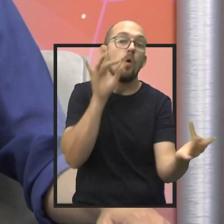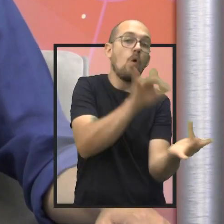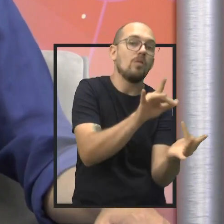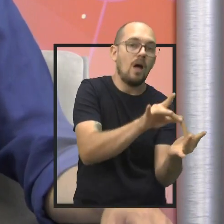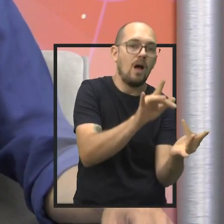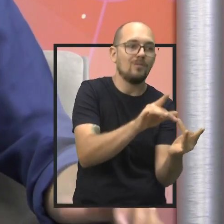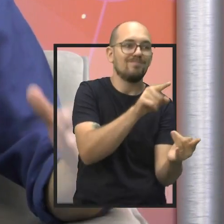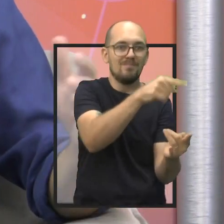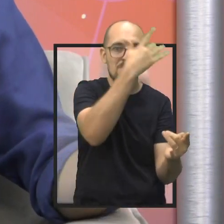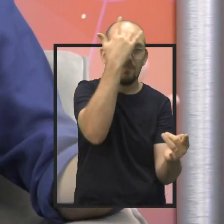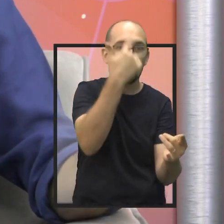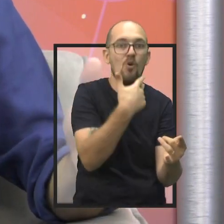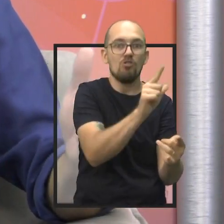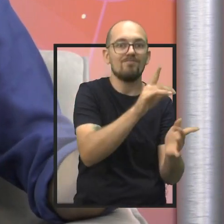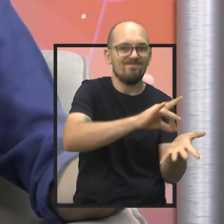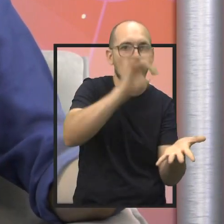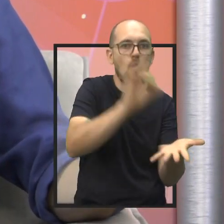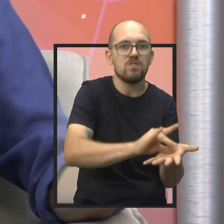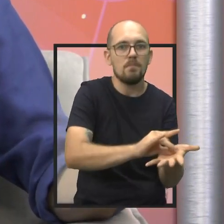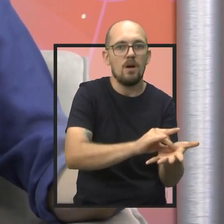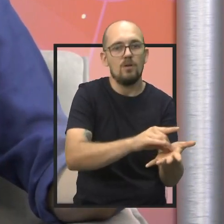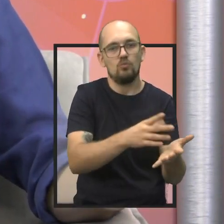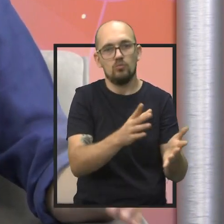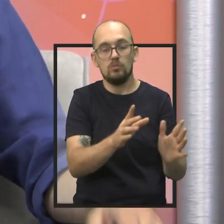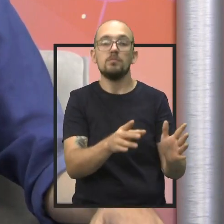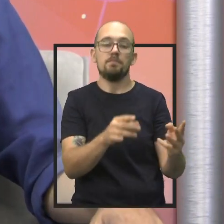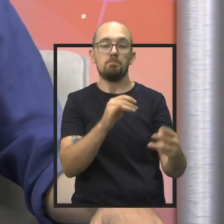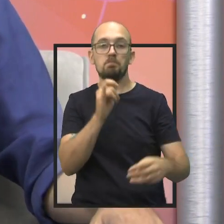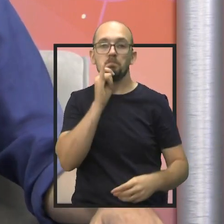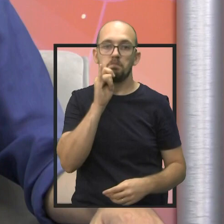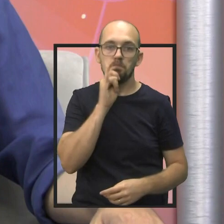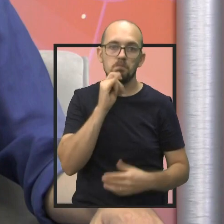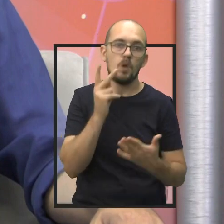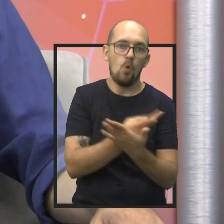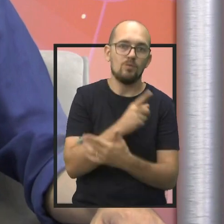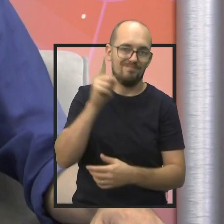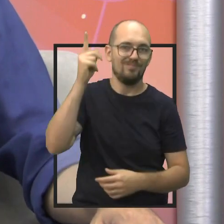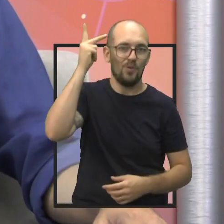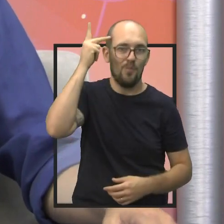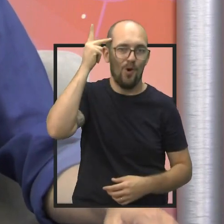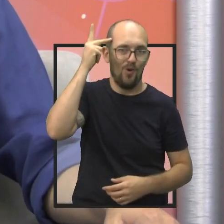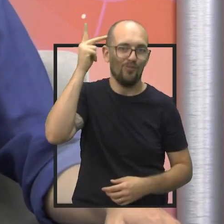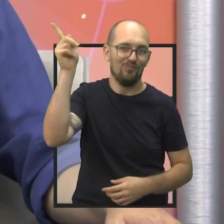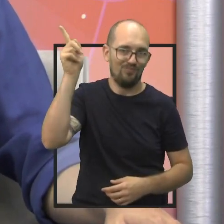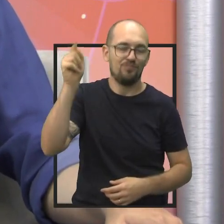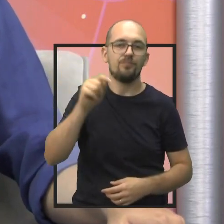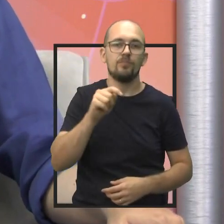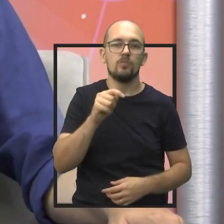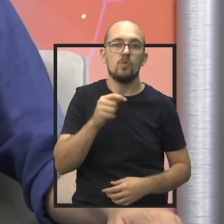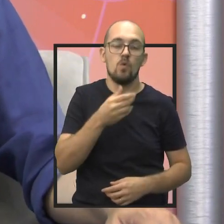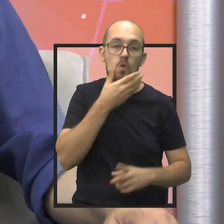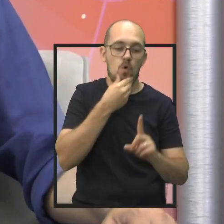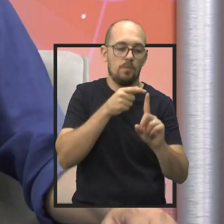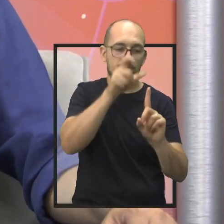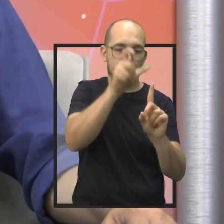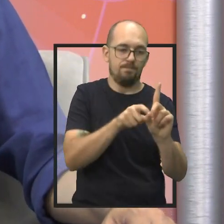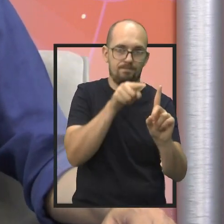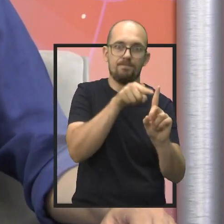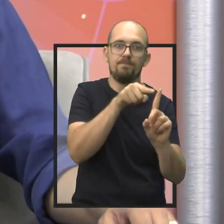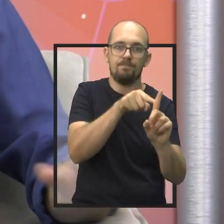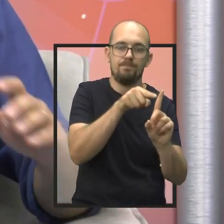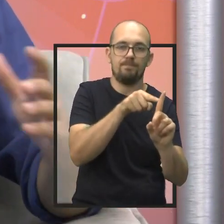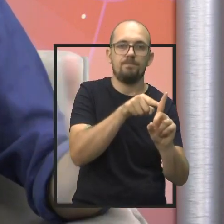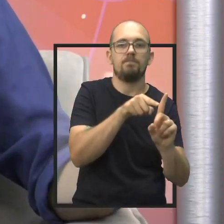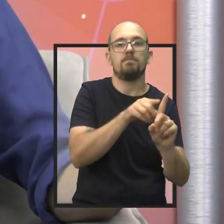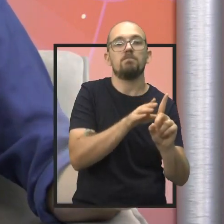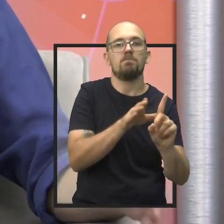de coronavírus. Então, o primeiro caso que aconteceu em São Paulo, ele tem a esposa desse paciente, mas ele fez uma